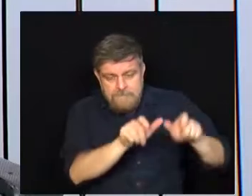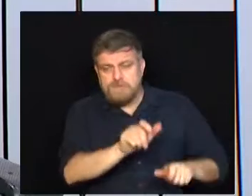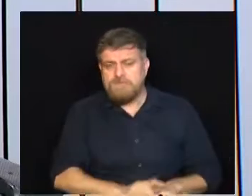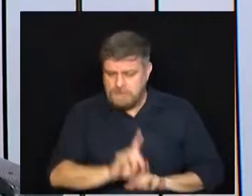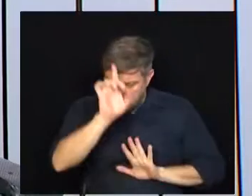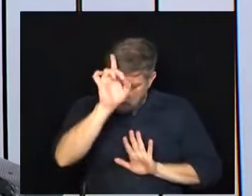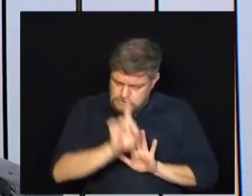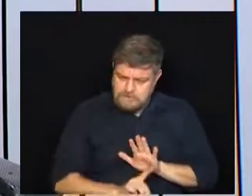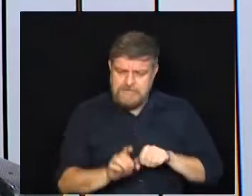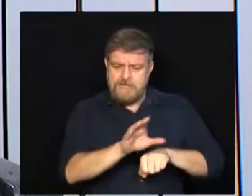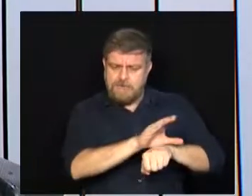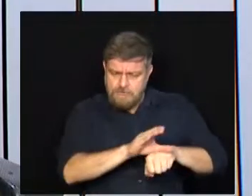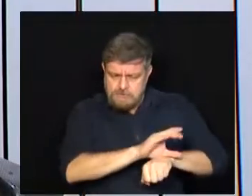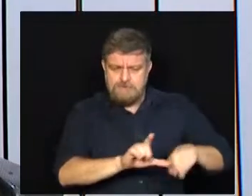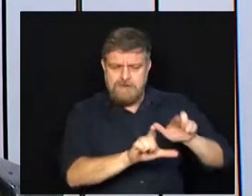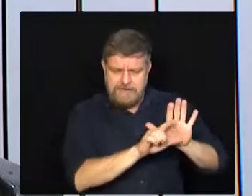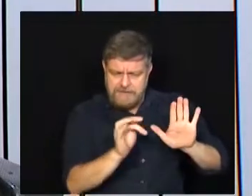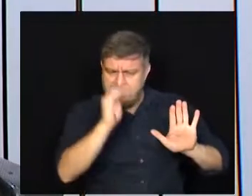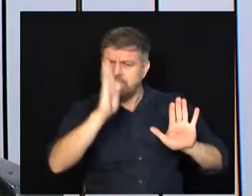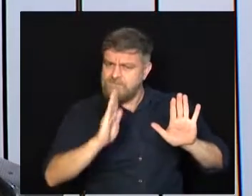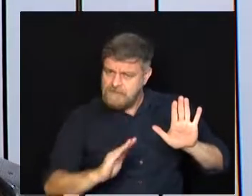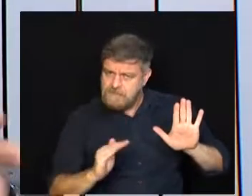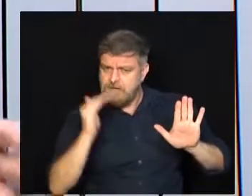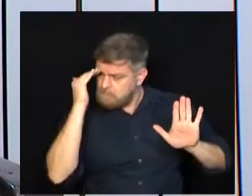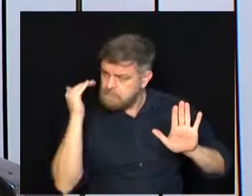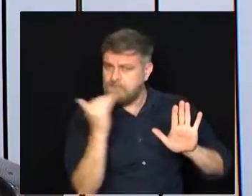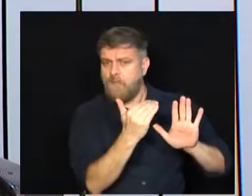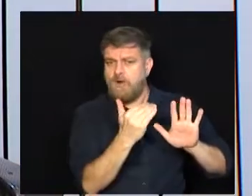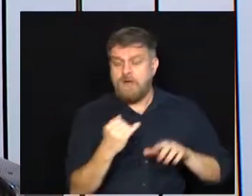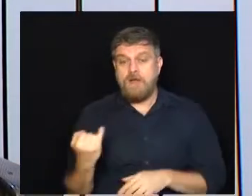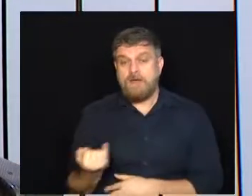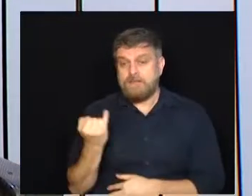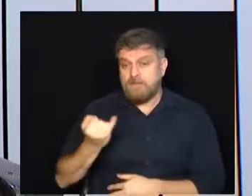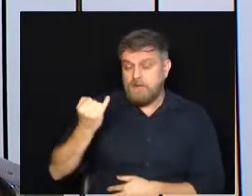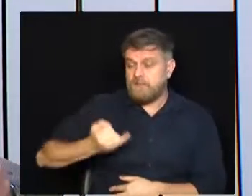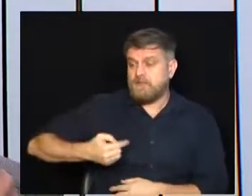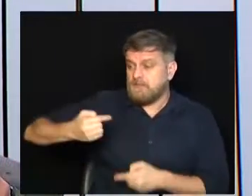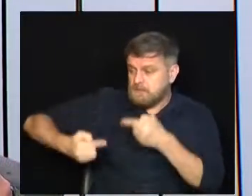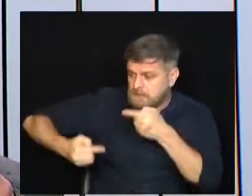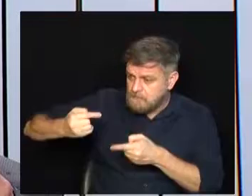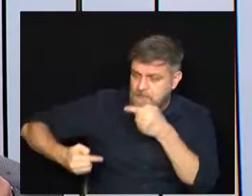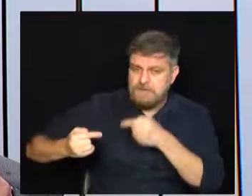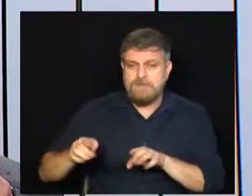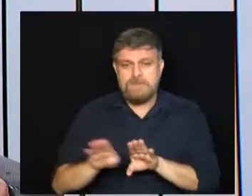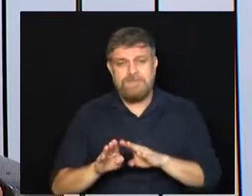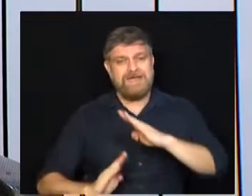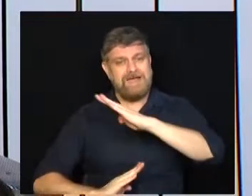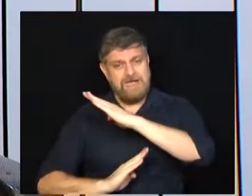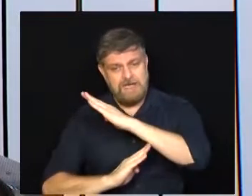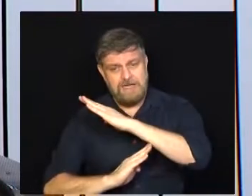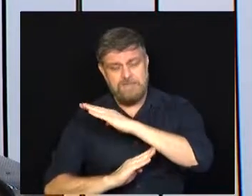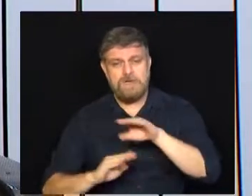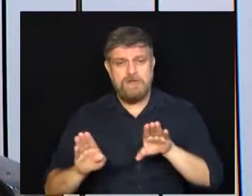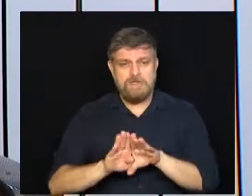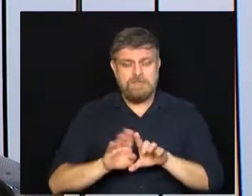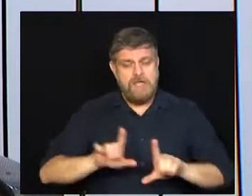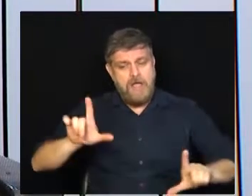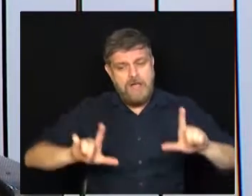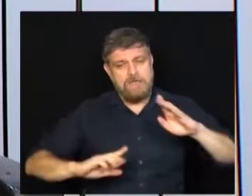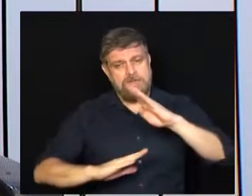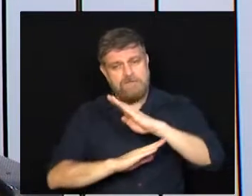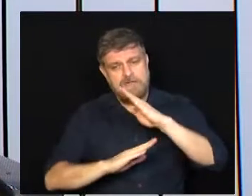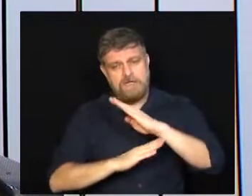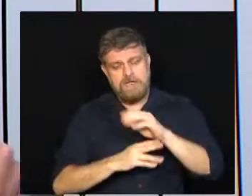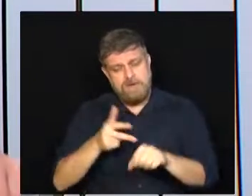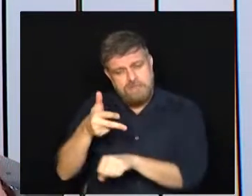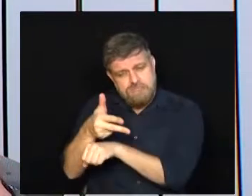direitos constitucionais, enfim. Então, importante fazermos esse debate, importante que a Casa esteja, através da TV Câmara,